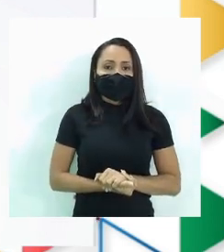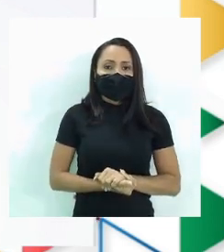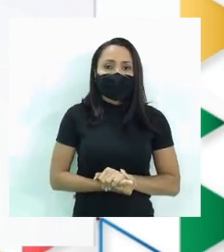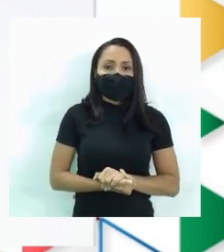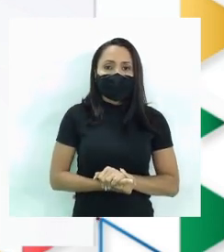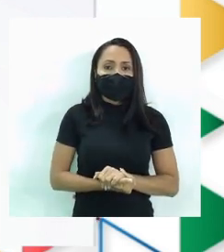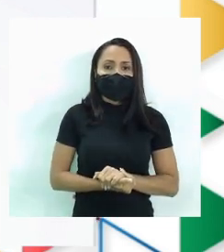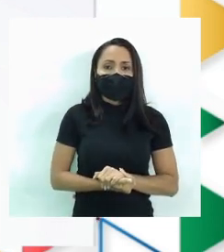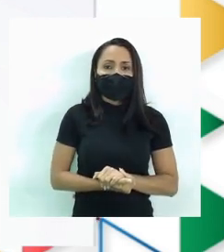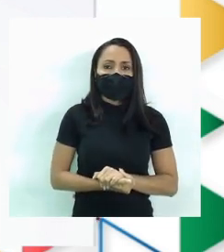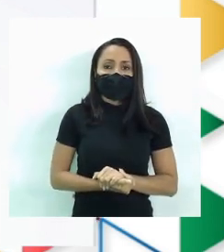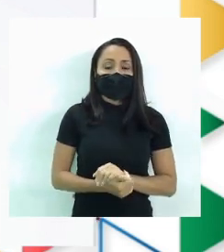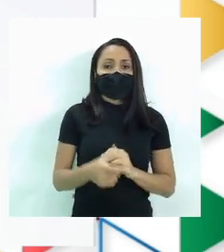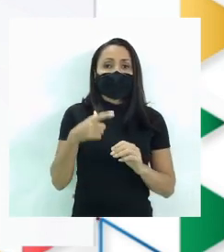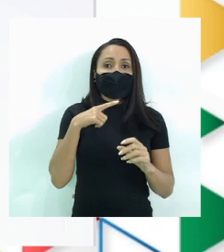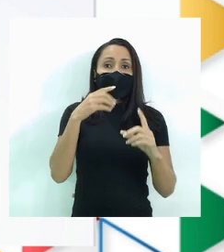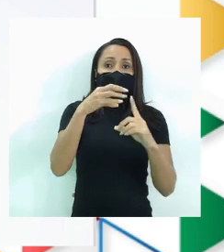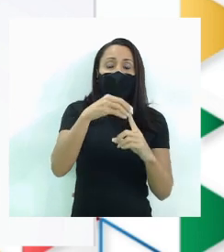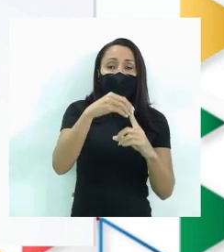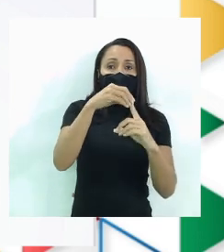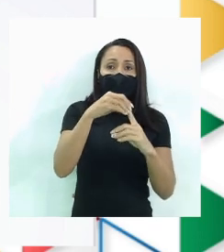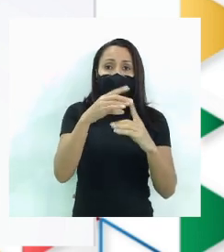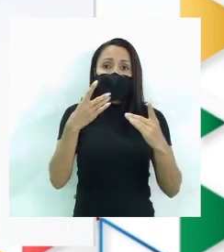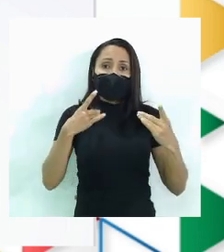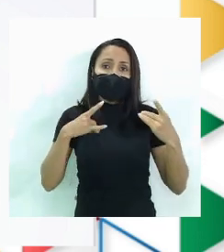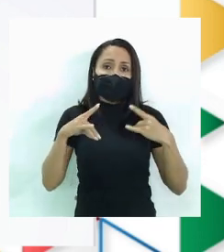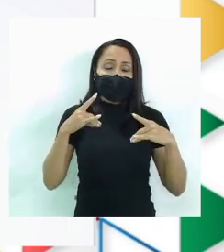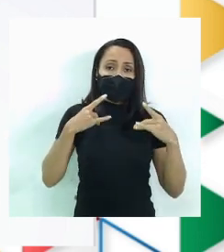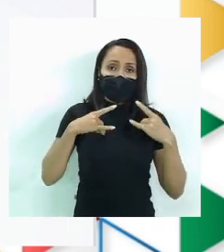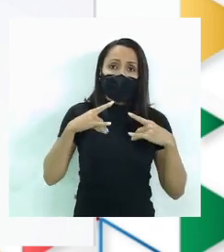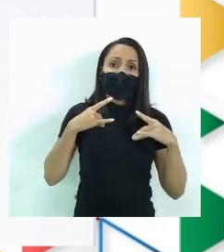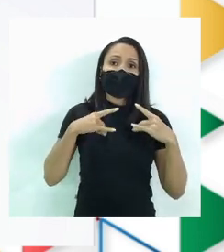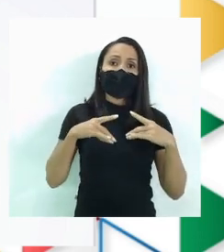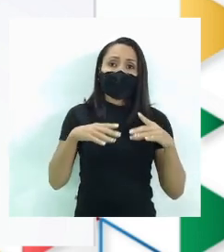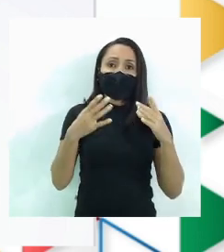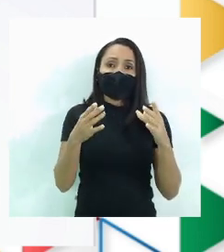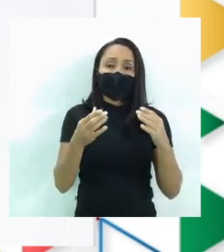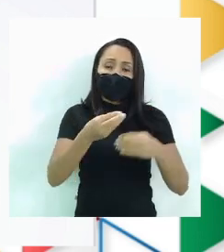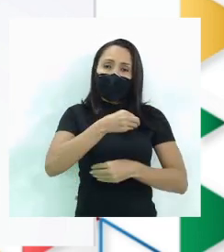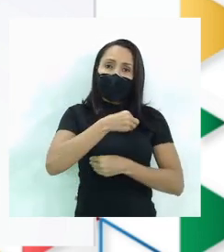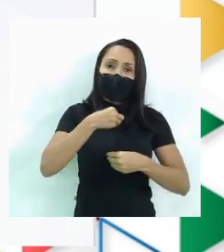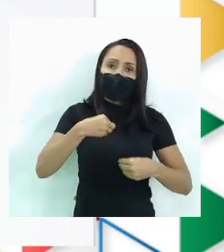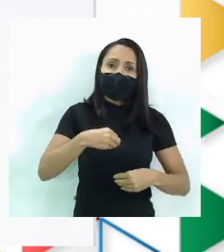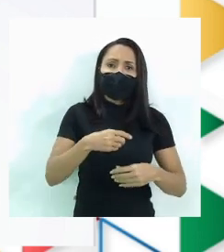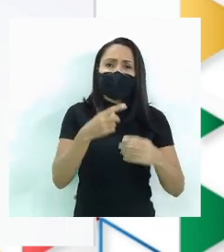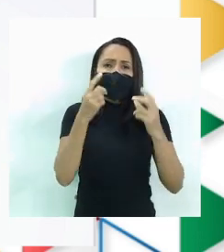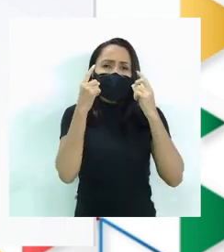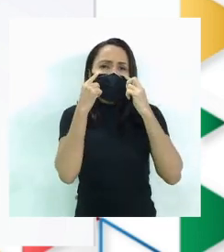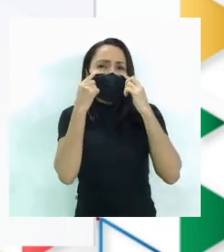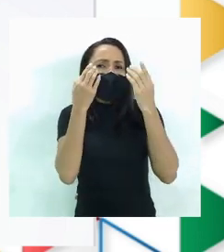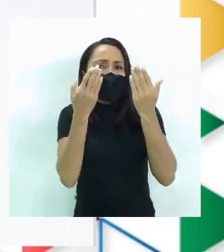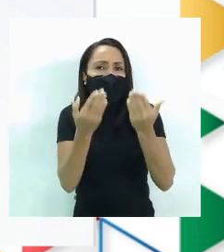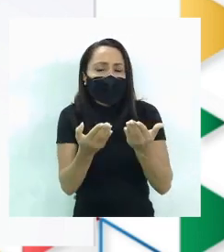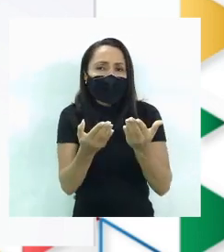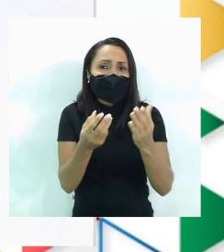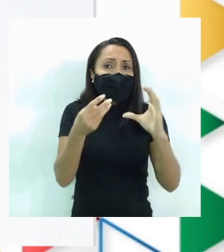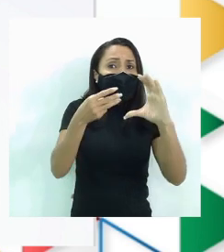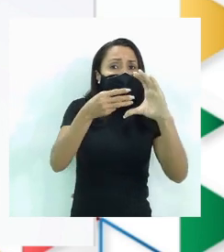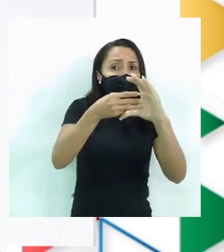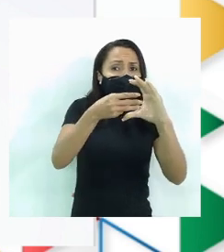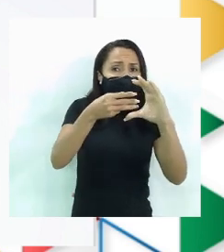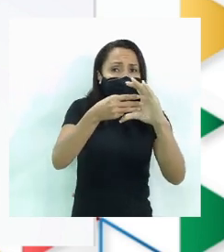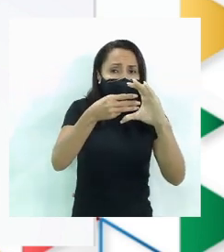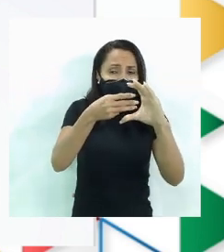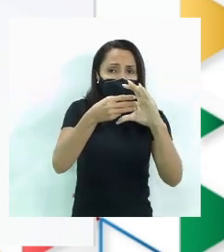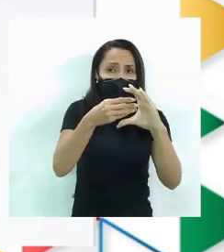tela, temos as principais glândulas endócrinas no organismo, tá certo? Vocês podem observar, tá certo? As